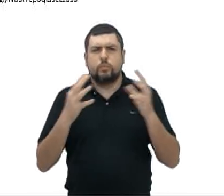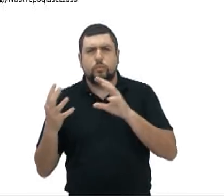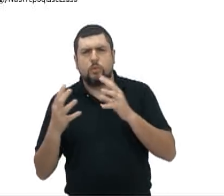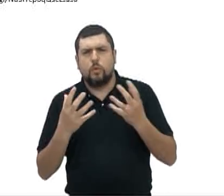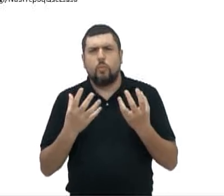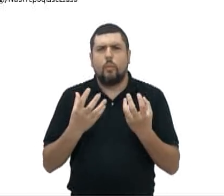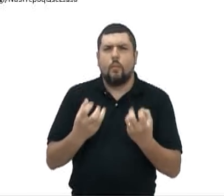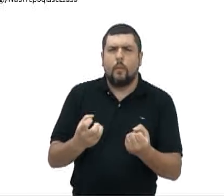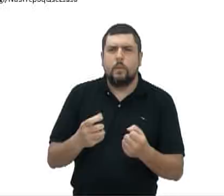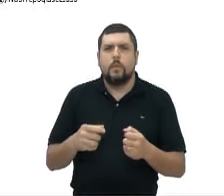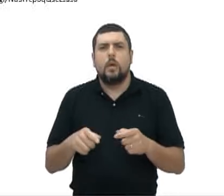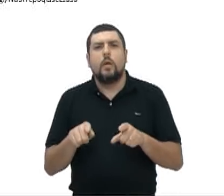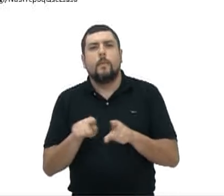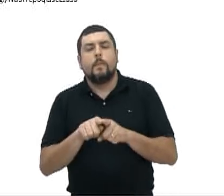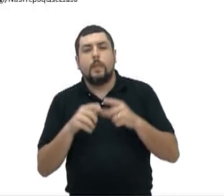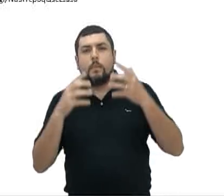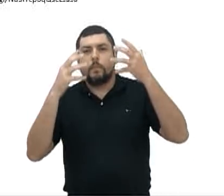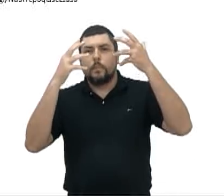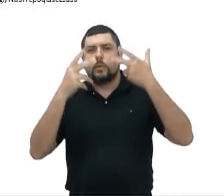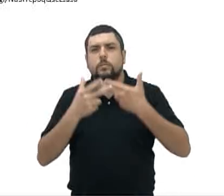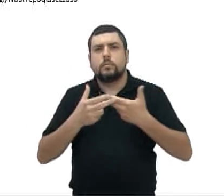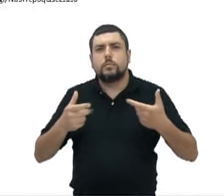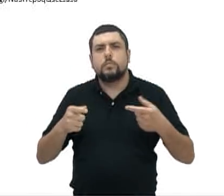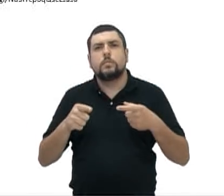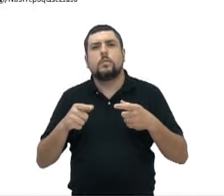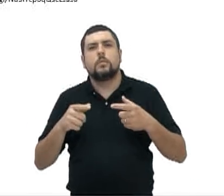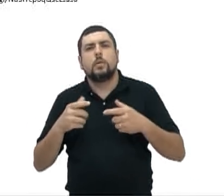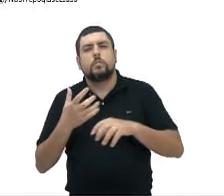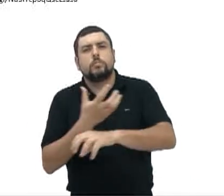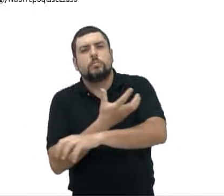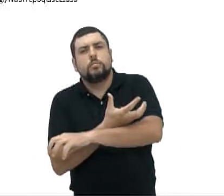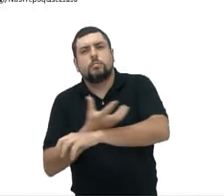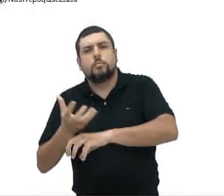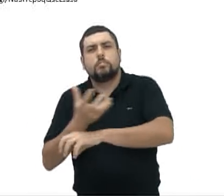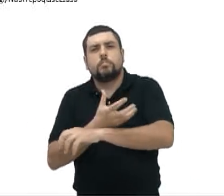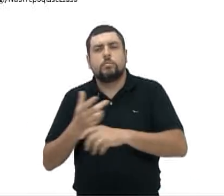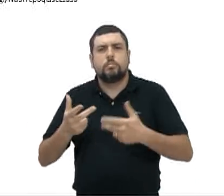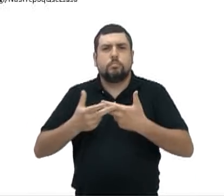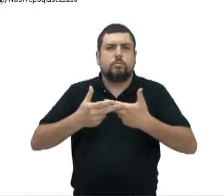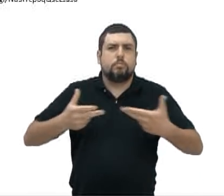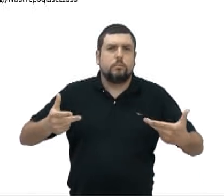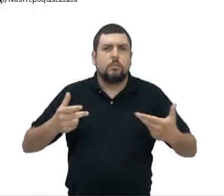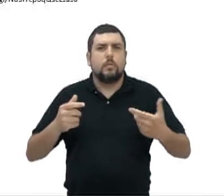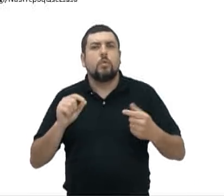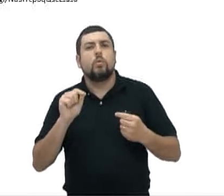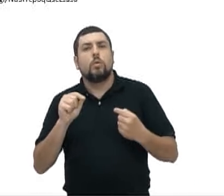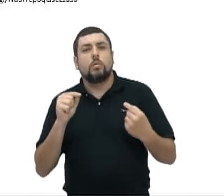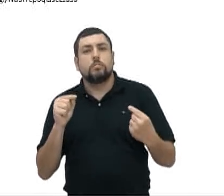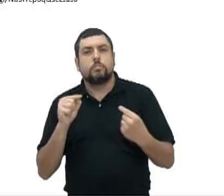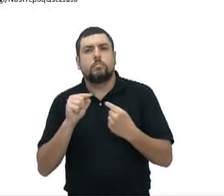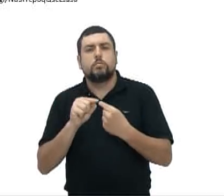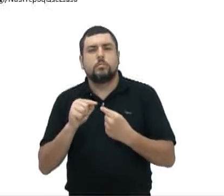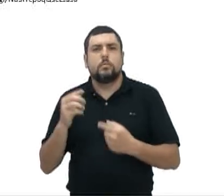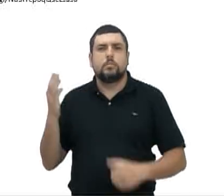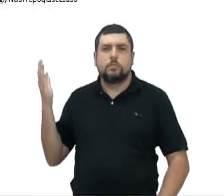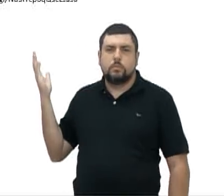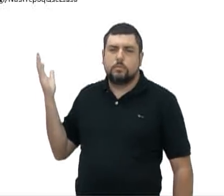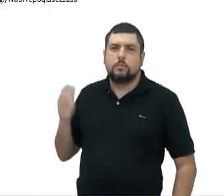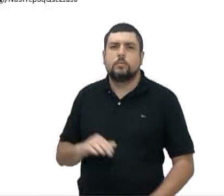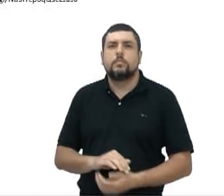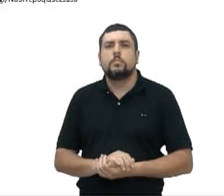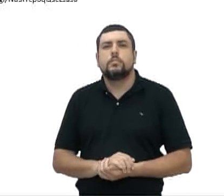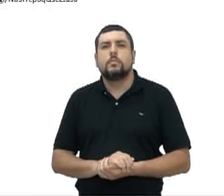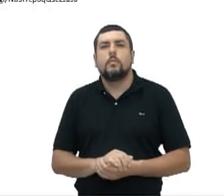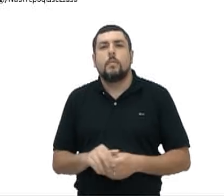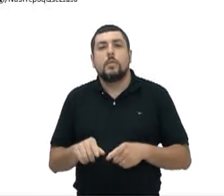fauna e flora adaptada à escassez de água. Então nós vamos encontrar no continente americano também áreas que